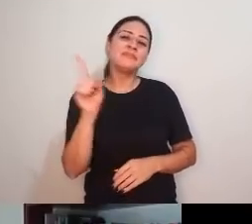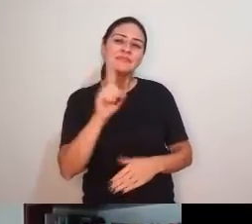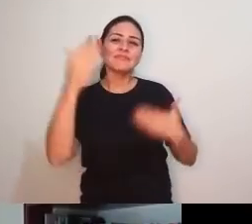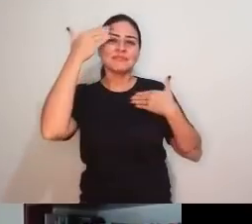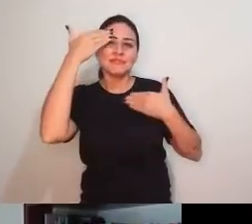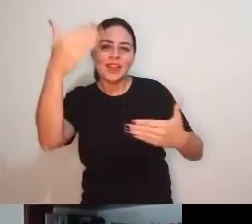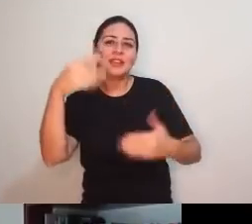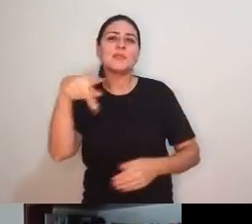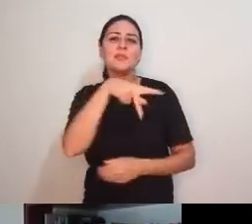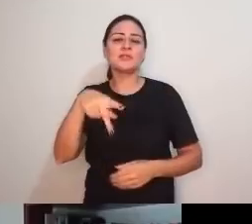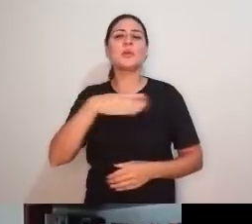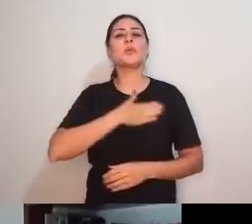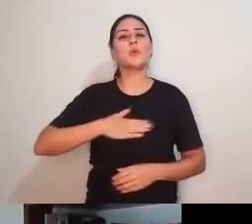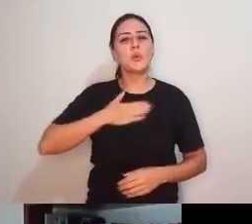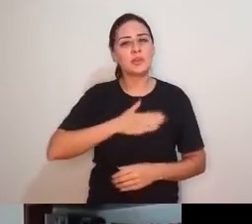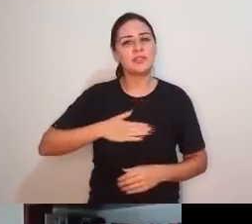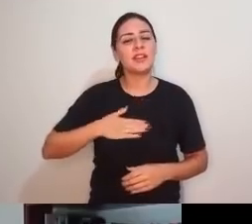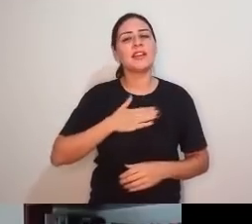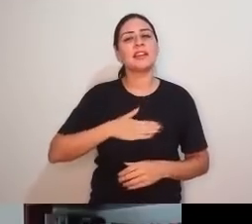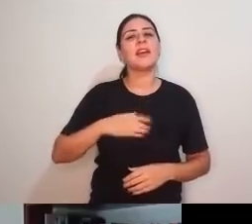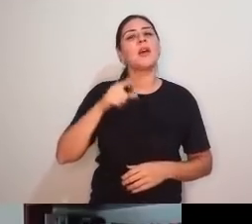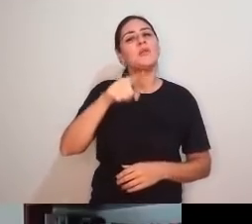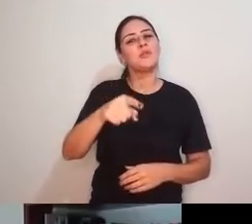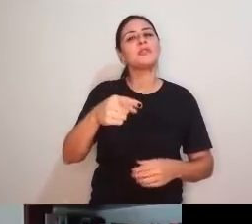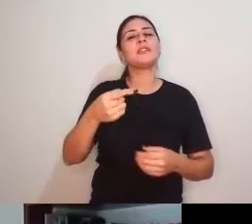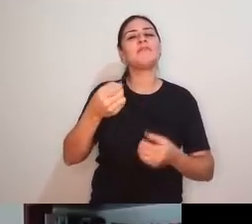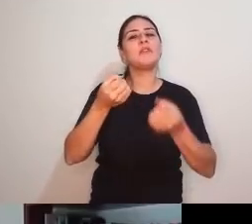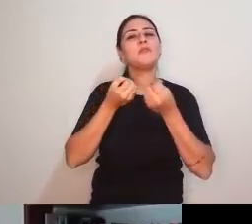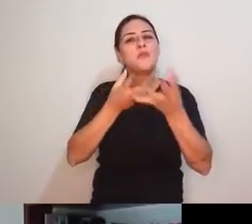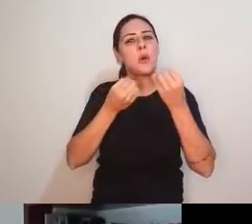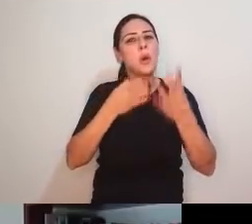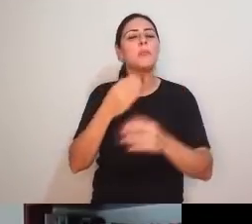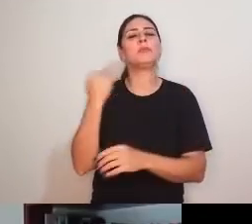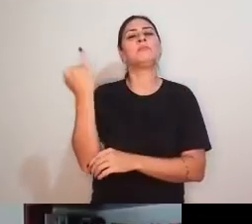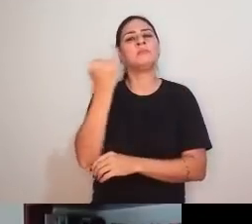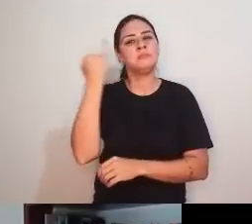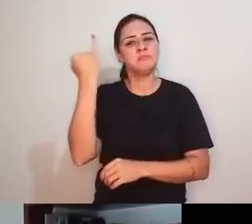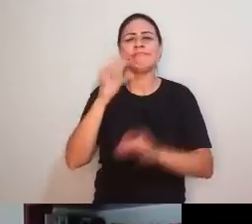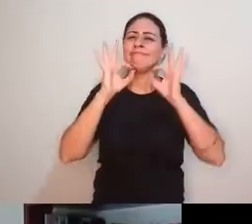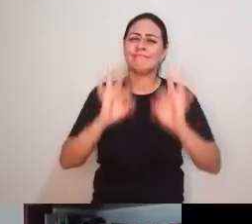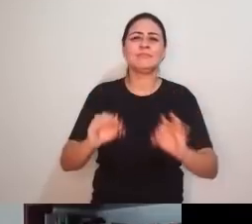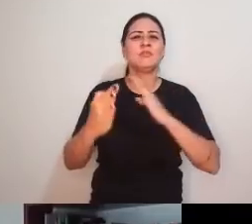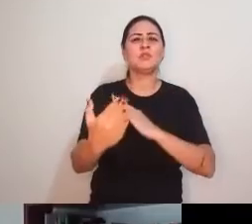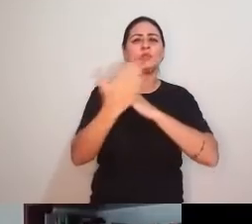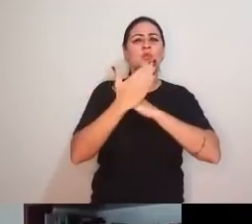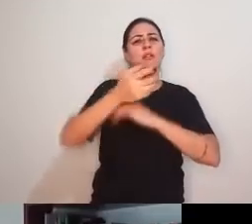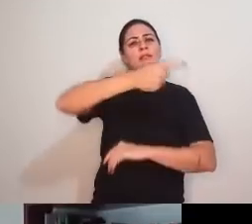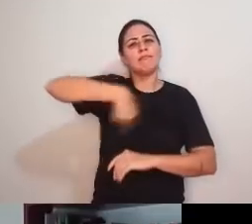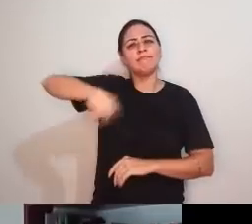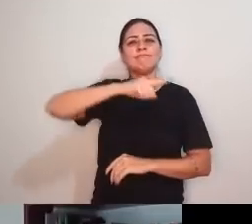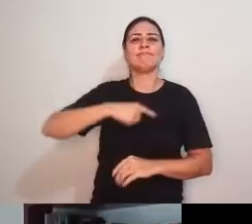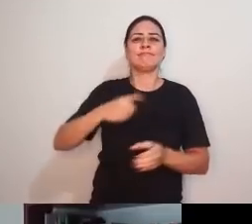pela disponibilidade, tantas informações importantes, com certeza vai ajudar bastante a nossa rede, para a gente começar a dar um